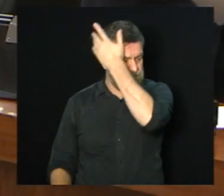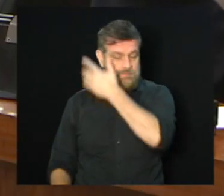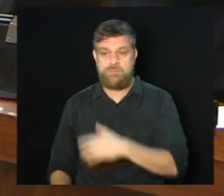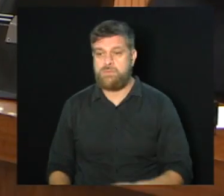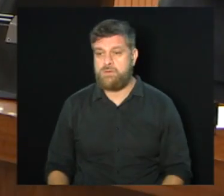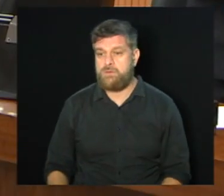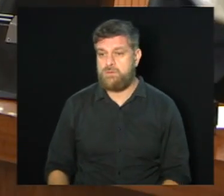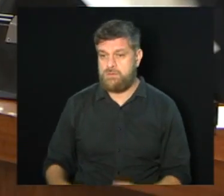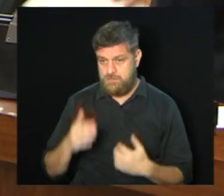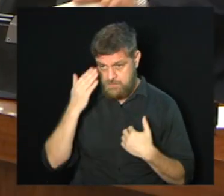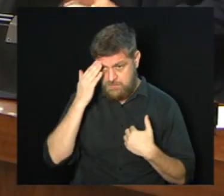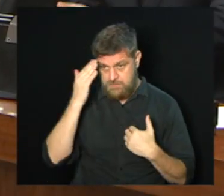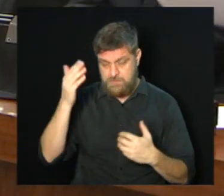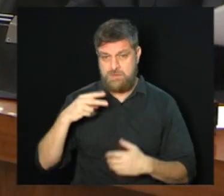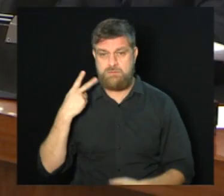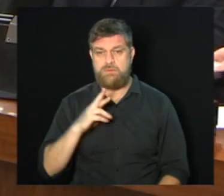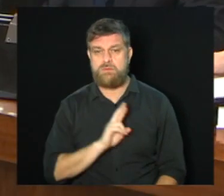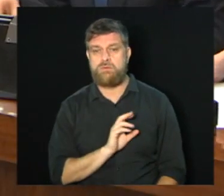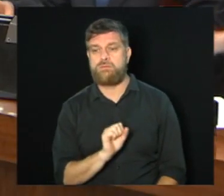Luiz Carlos Rossini.